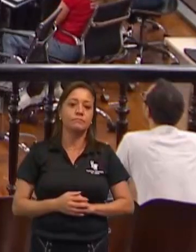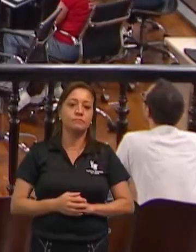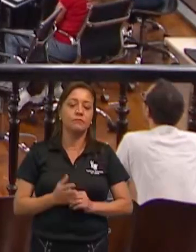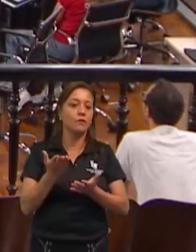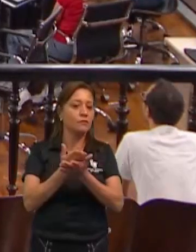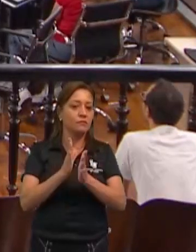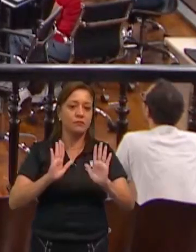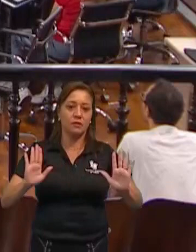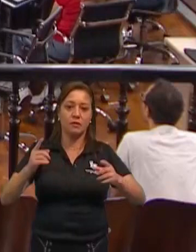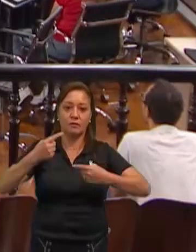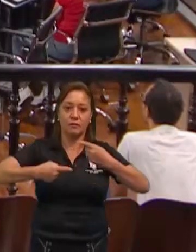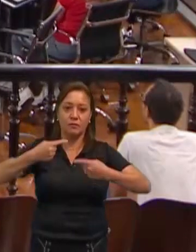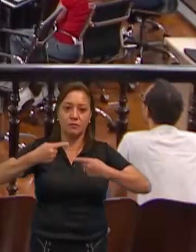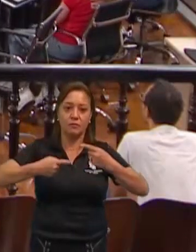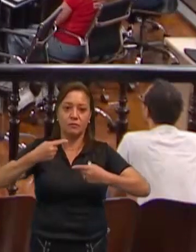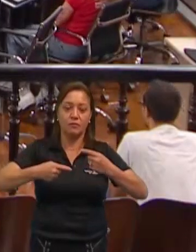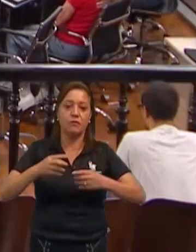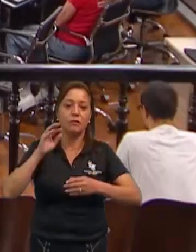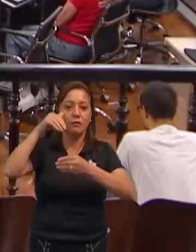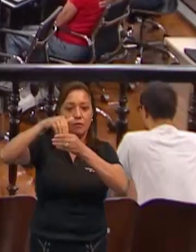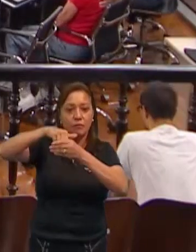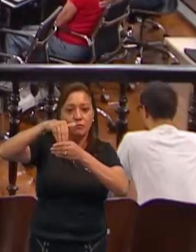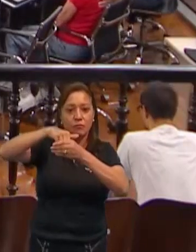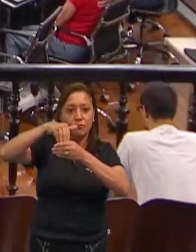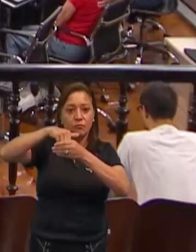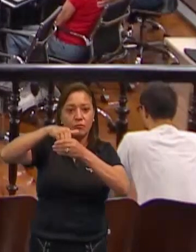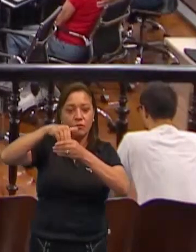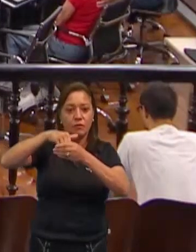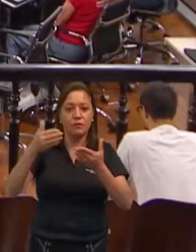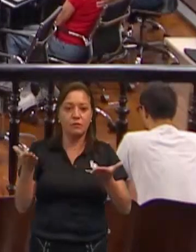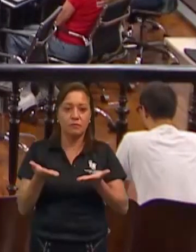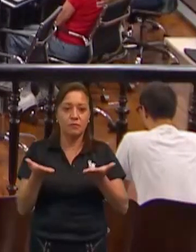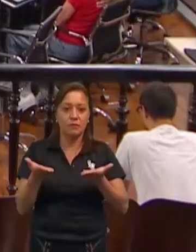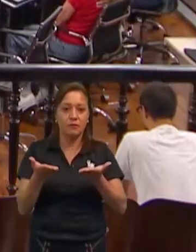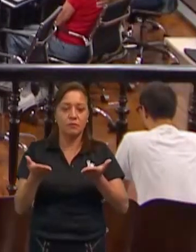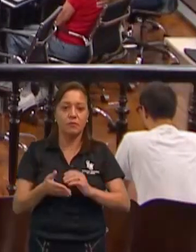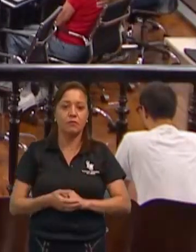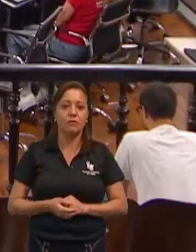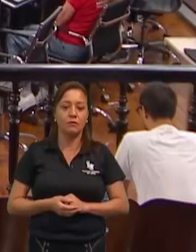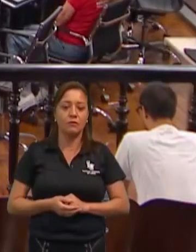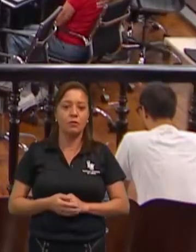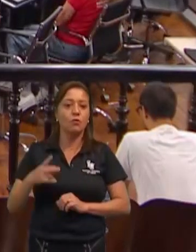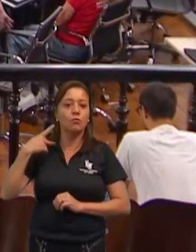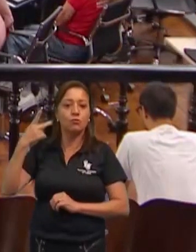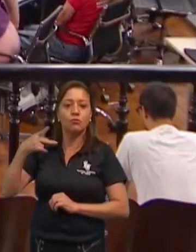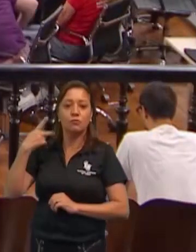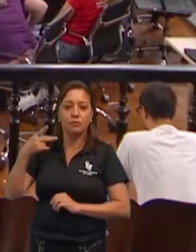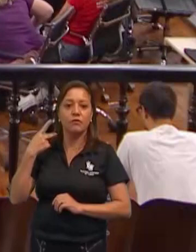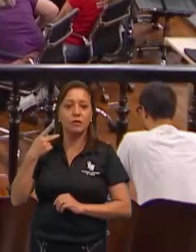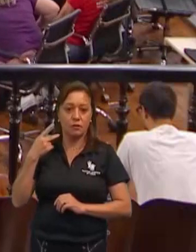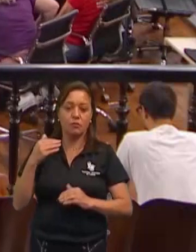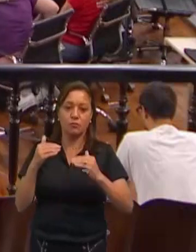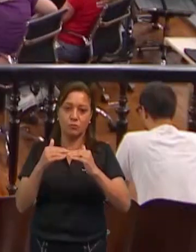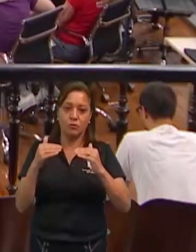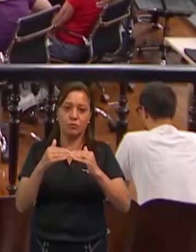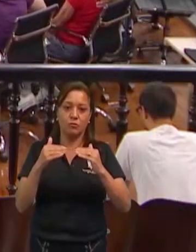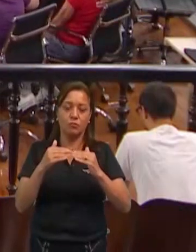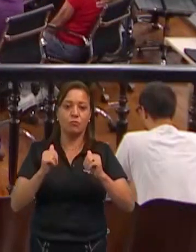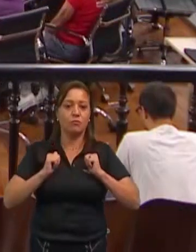Encerrada a discussão. Em votação. Os vereadores e vereadoras concordam, permaneçam como estão.